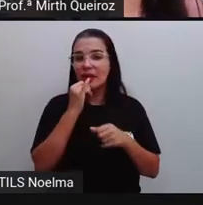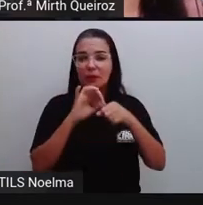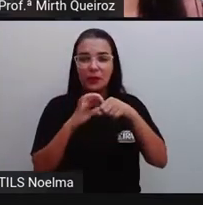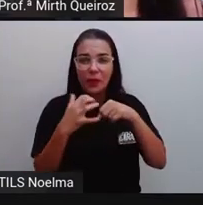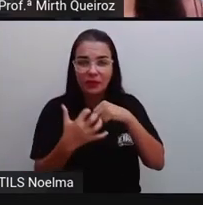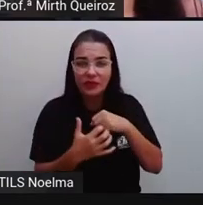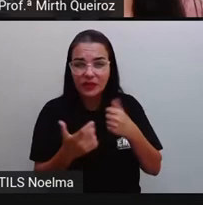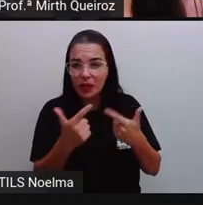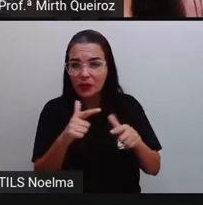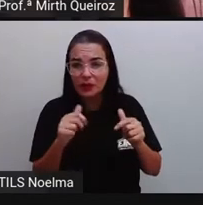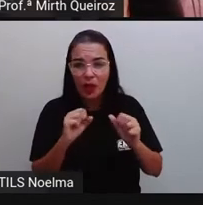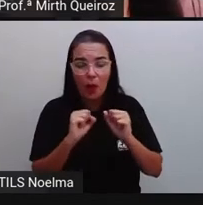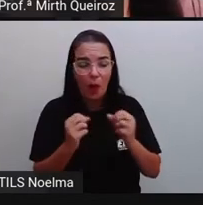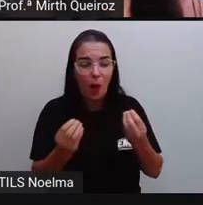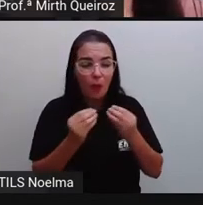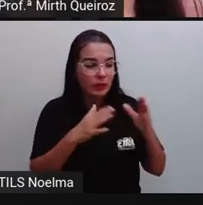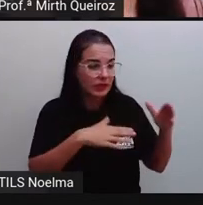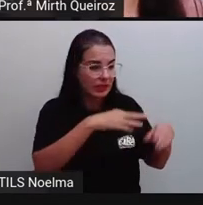então às vezes nós